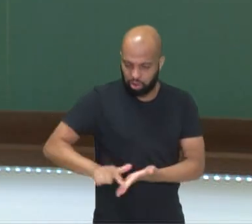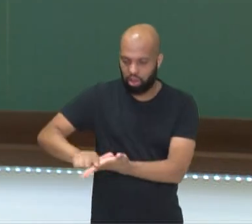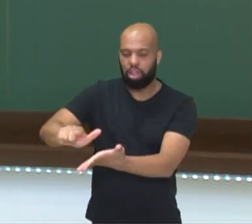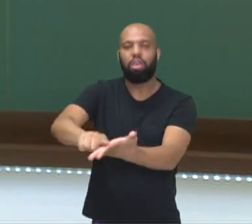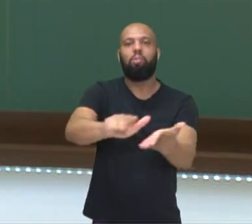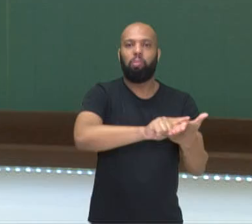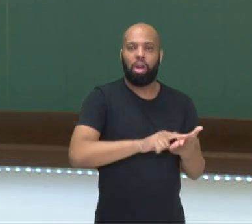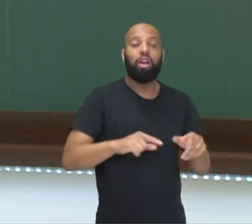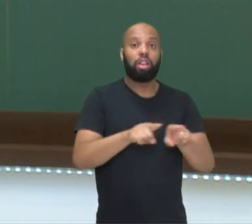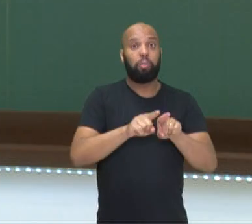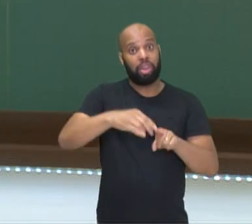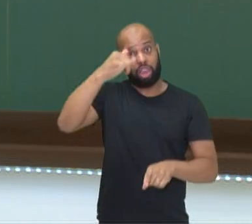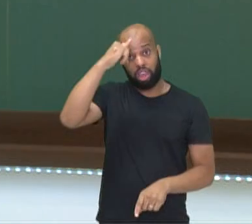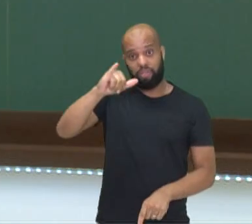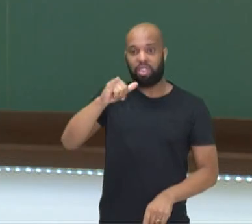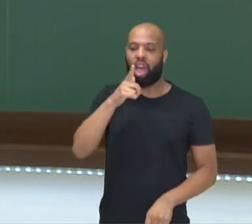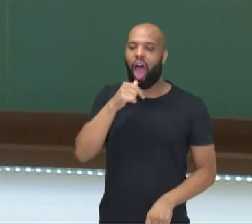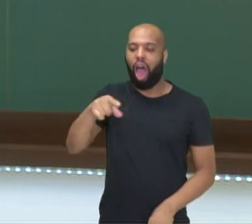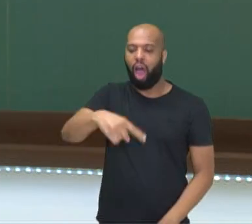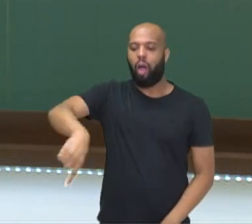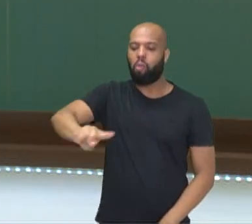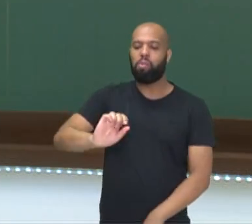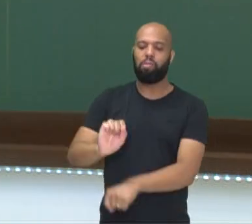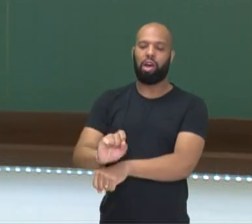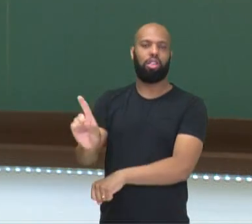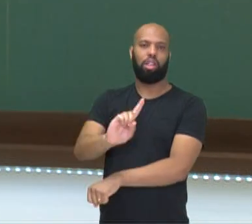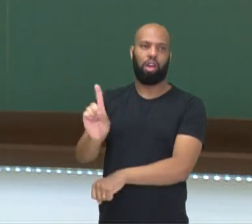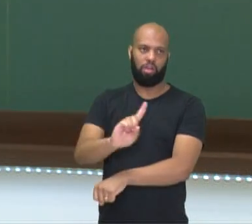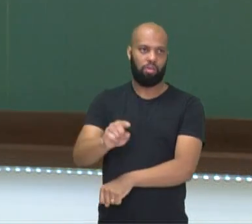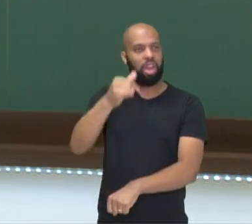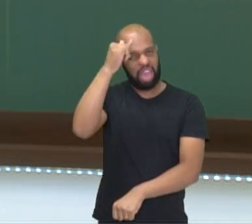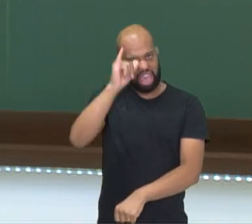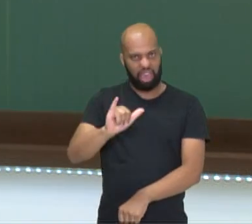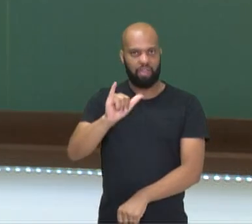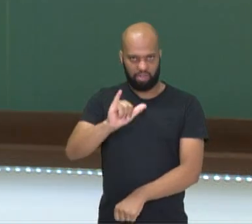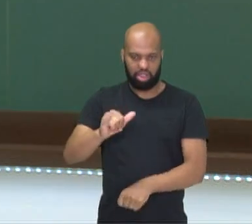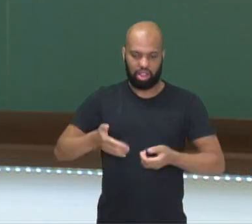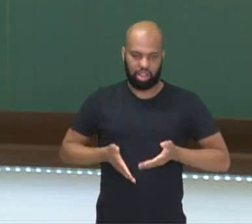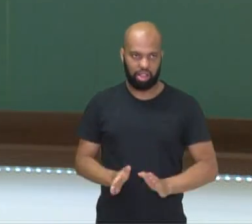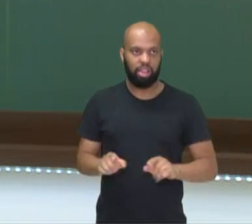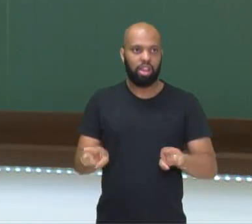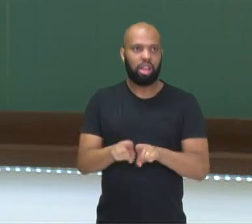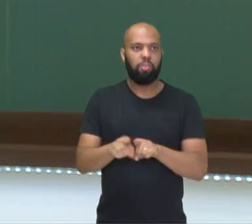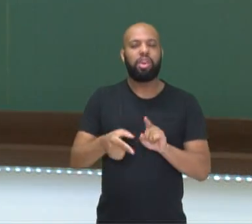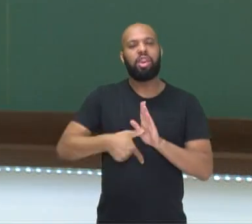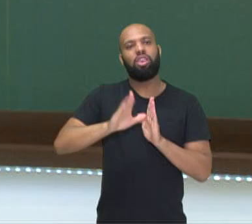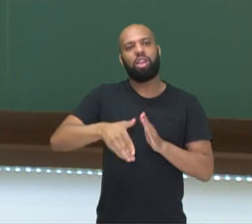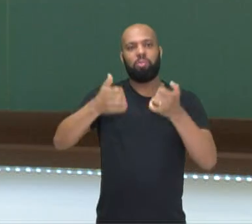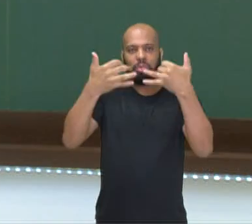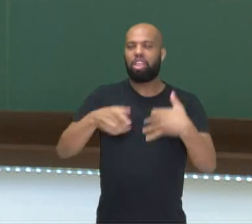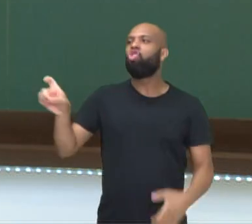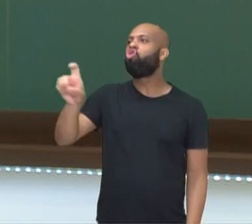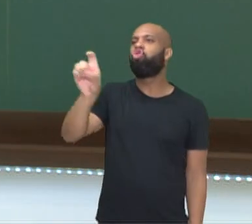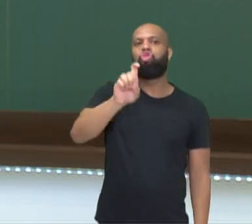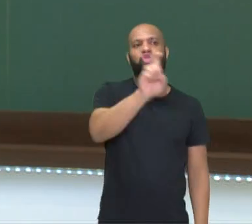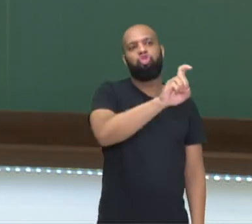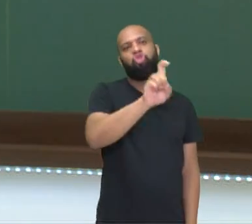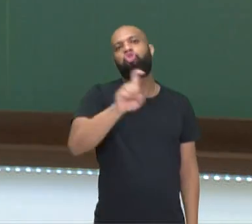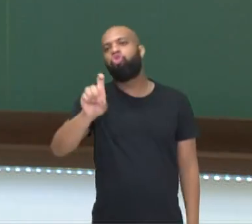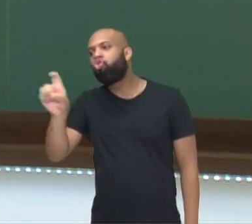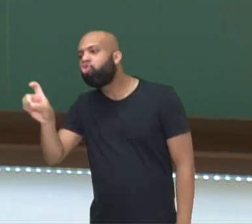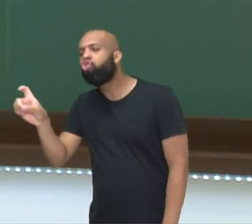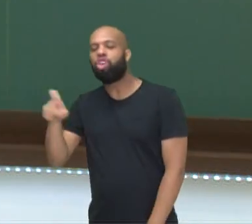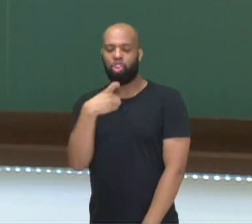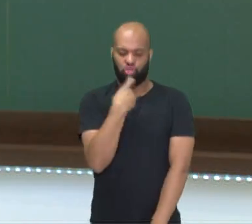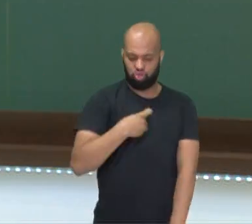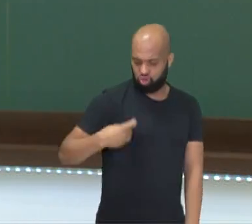água parada, para que não ocorra a postura dos ovos da fêmea, e também aquelas maneiras que nós vimos na primeira atividade, o uso